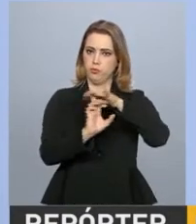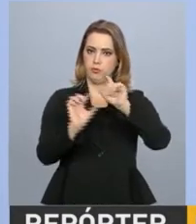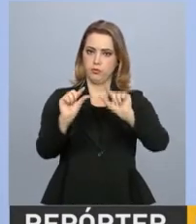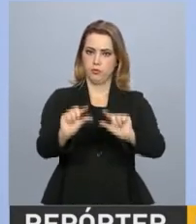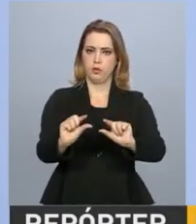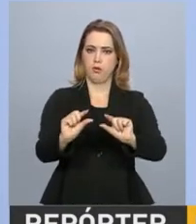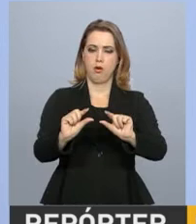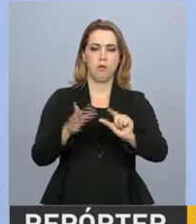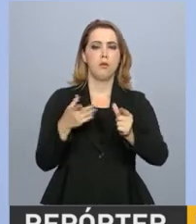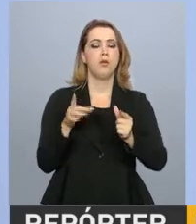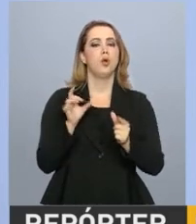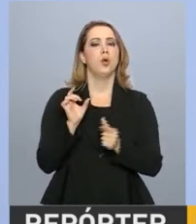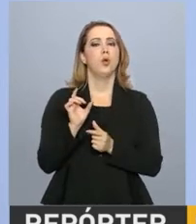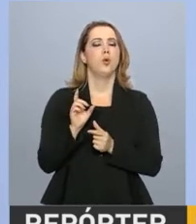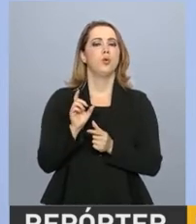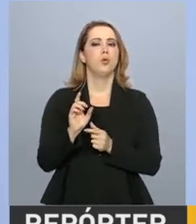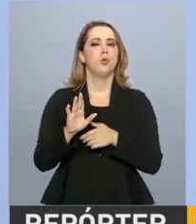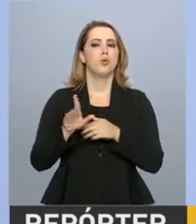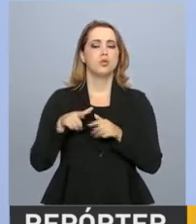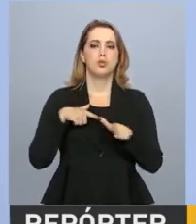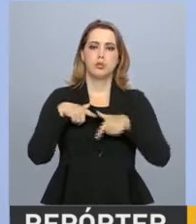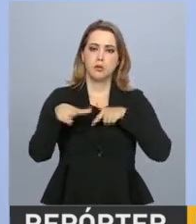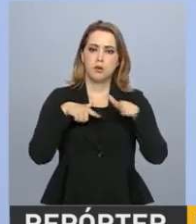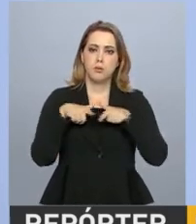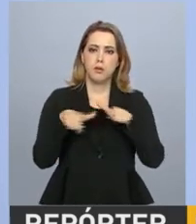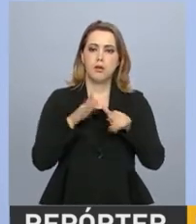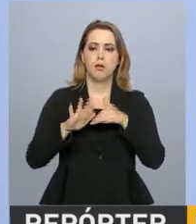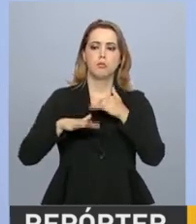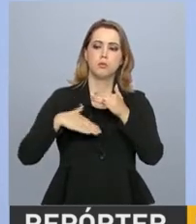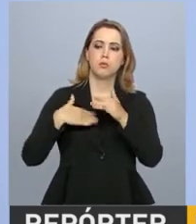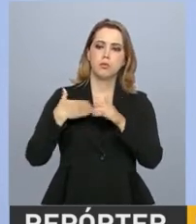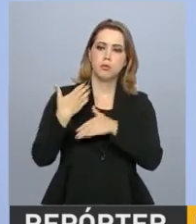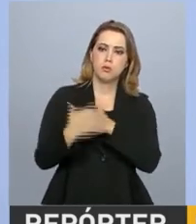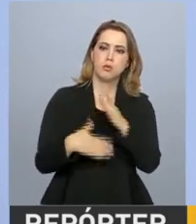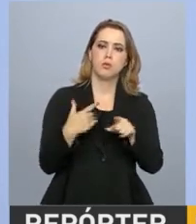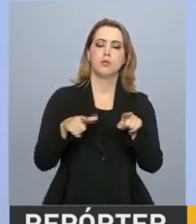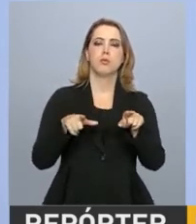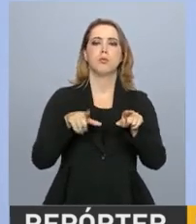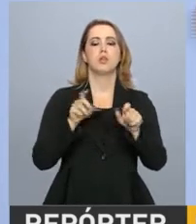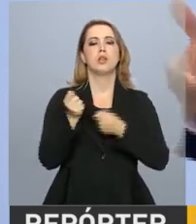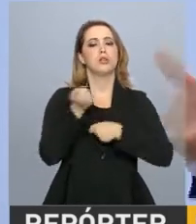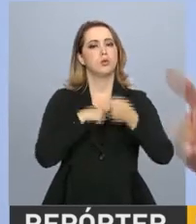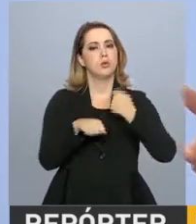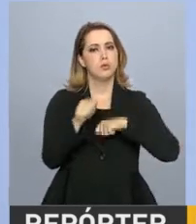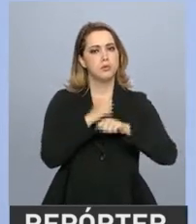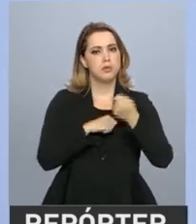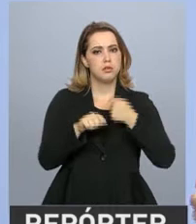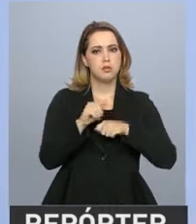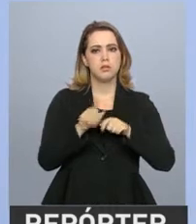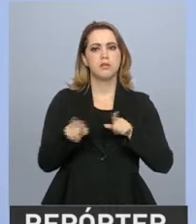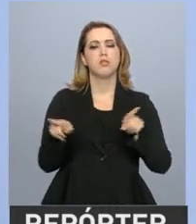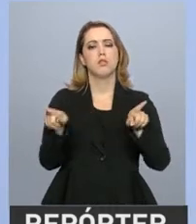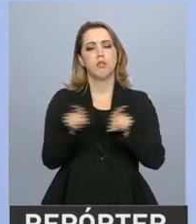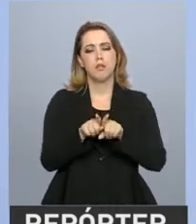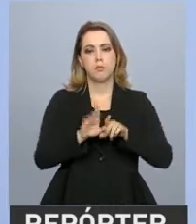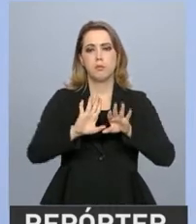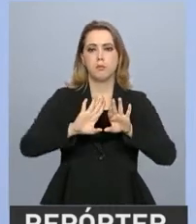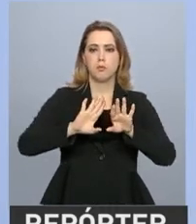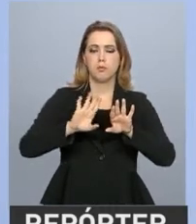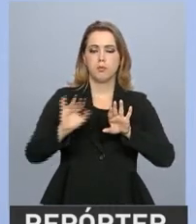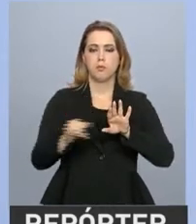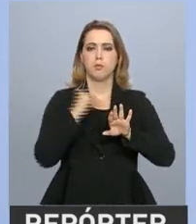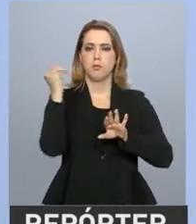lei da geração de emprego ele vai à lei da atividade econômica que é algo fundamental para